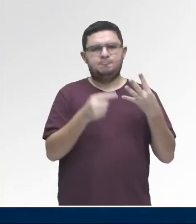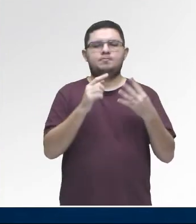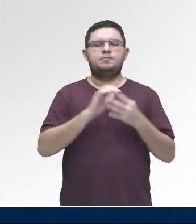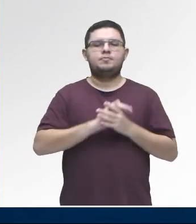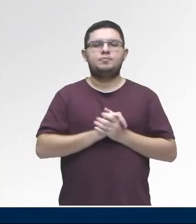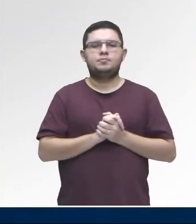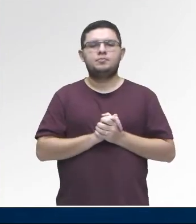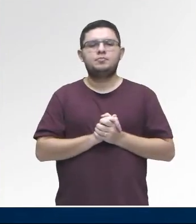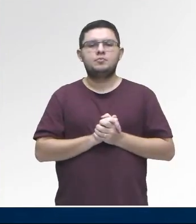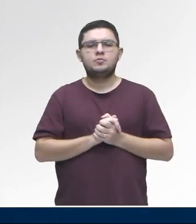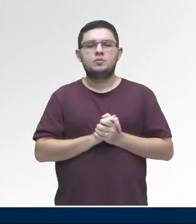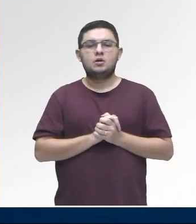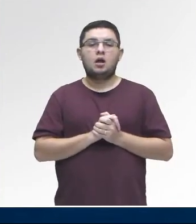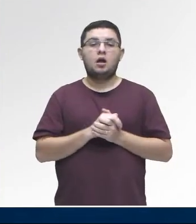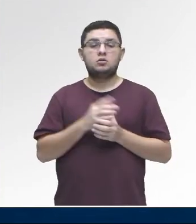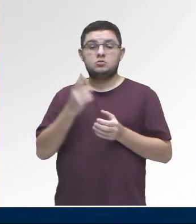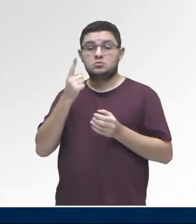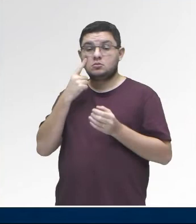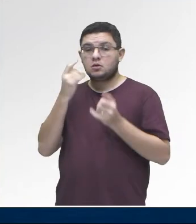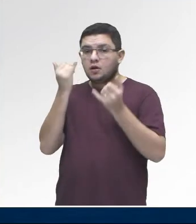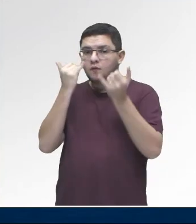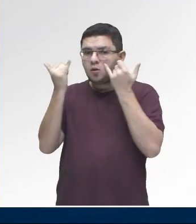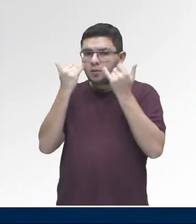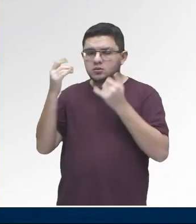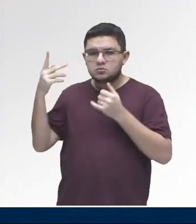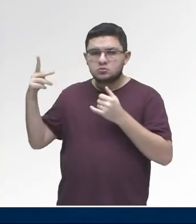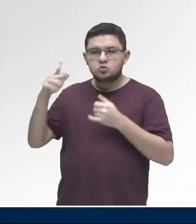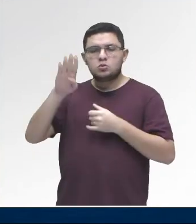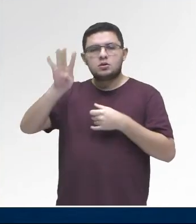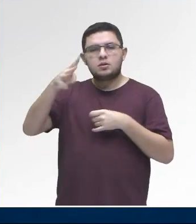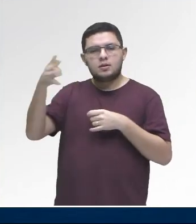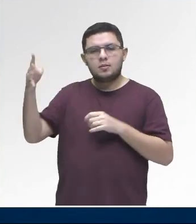partir das informações dessa tabela,